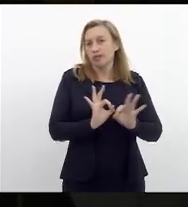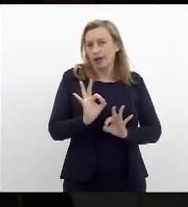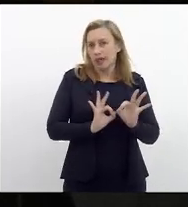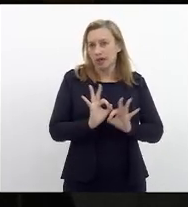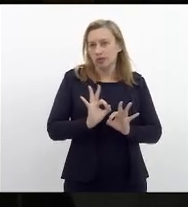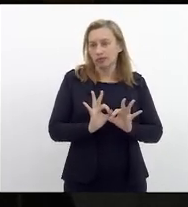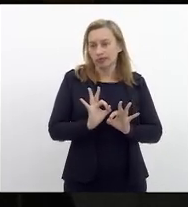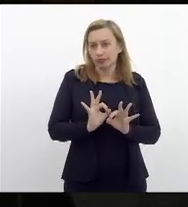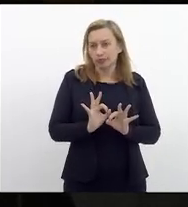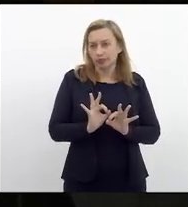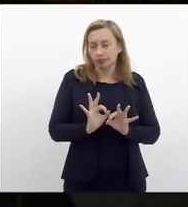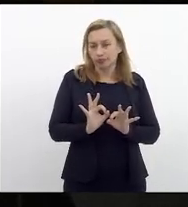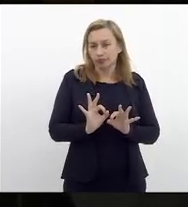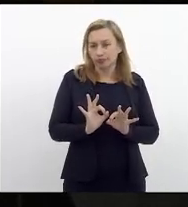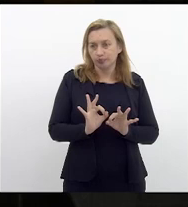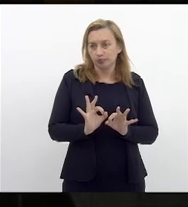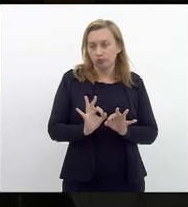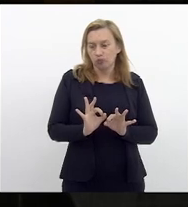aí,